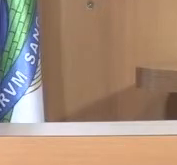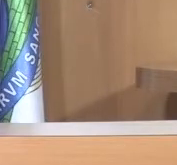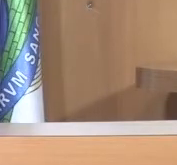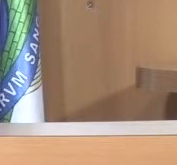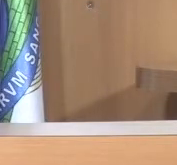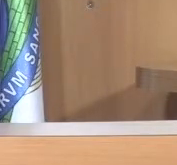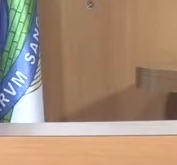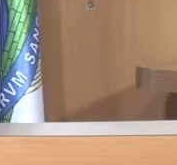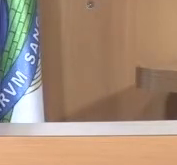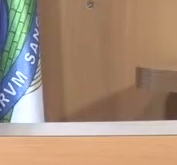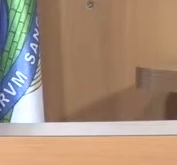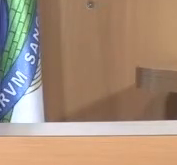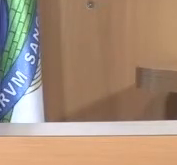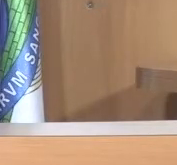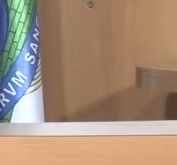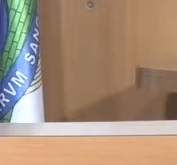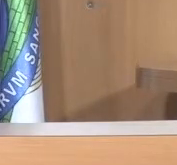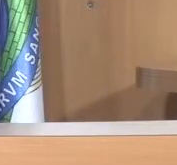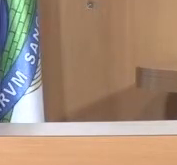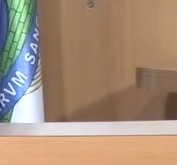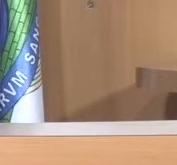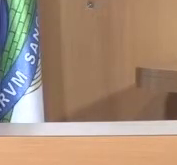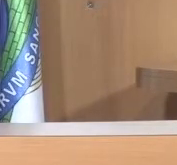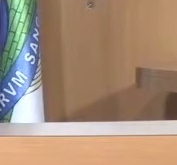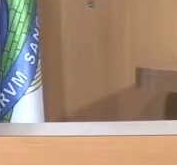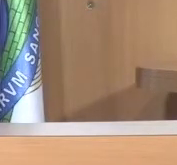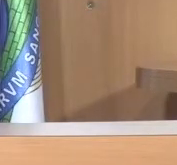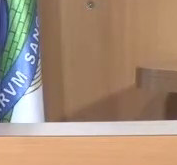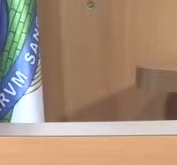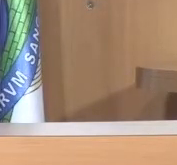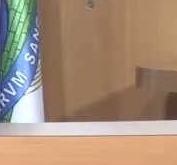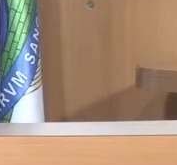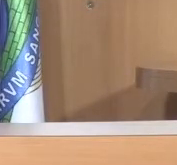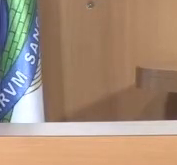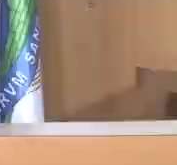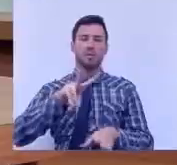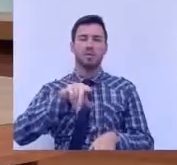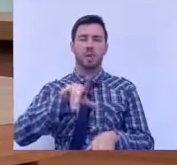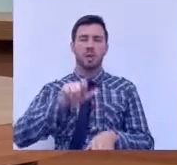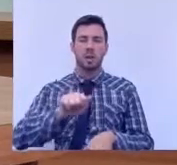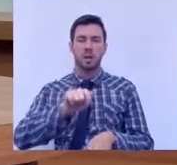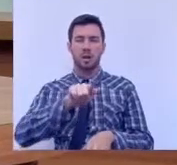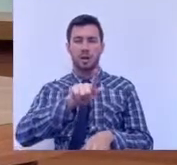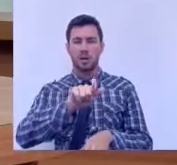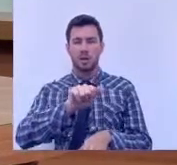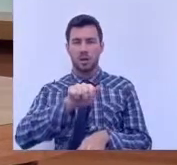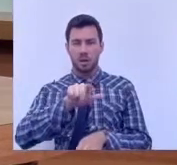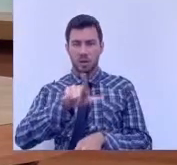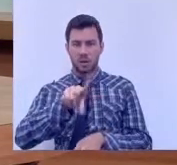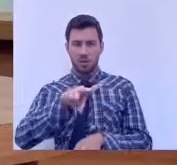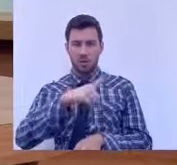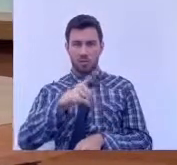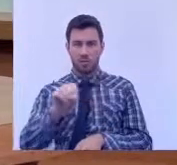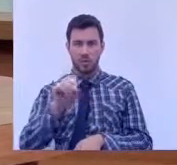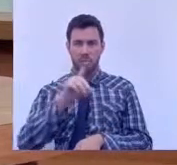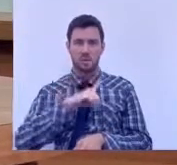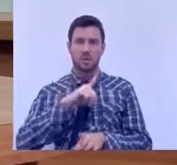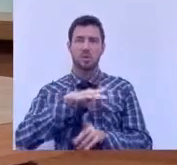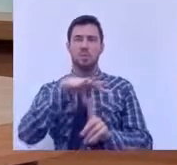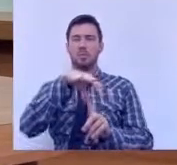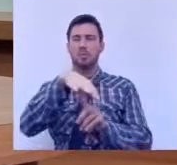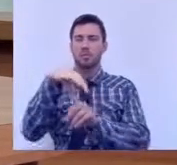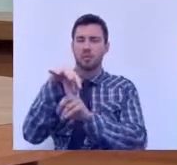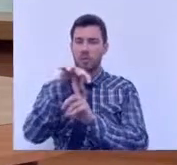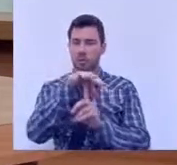pública. Ele criticou a ação de bandidos na Feira do Rolo, na Vila Galvão. Existe uma feira, senhor presidente, ali no,